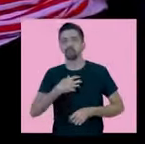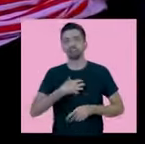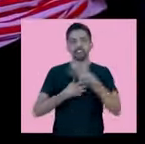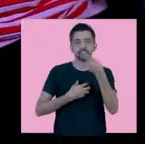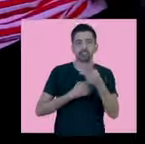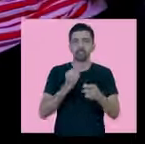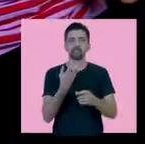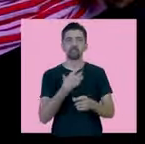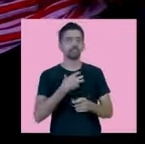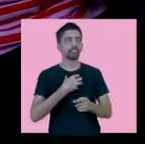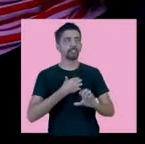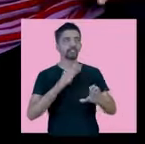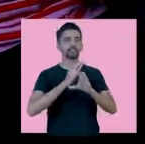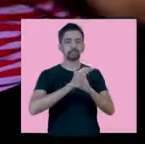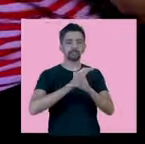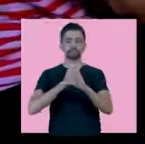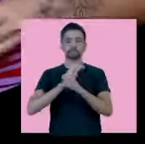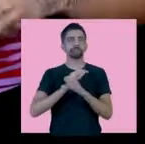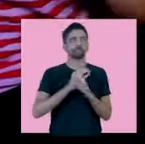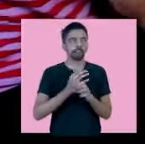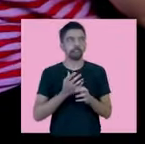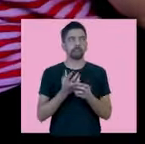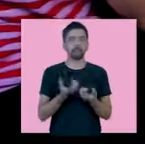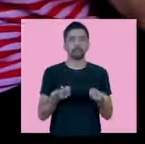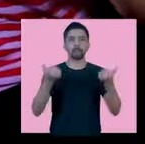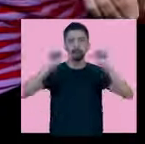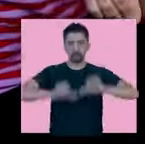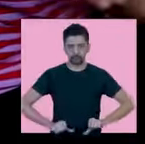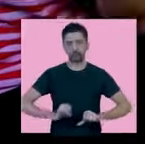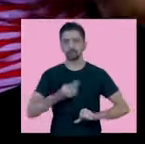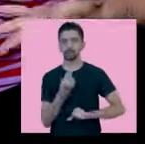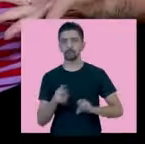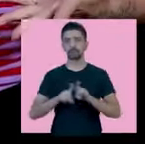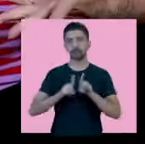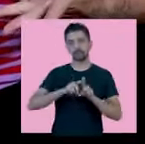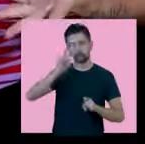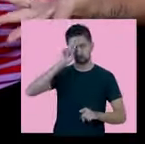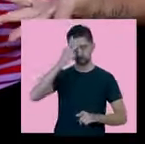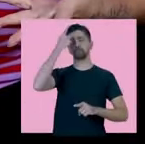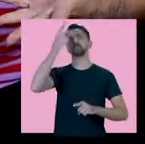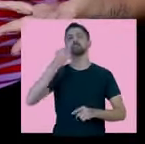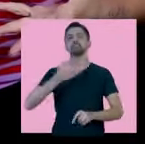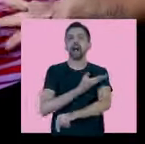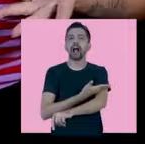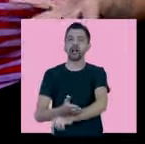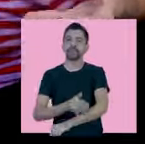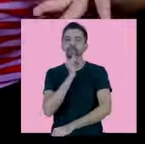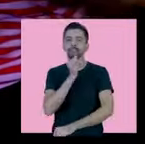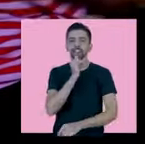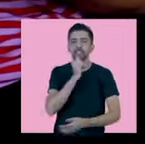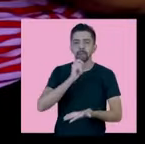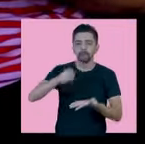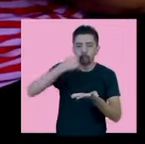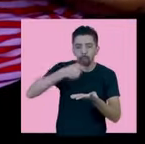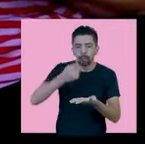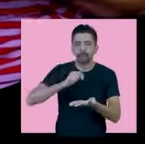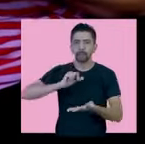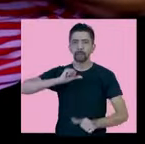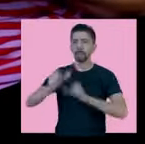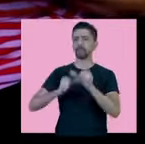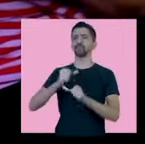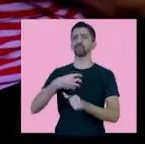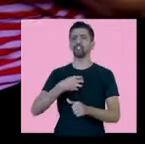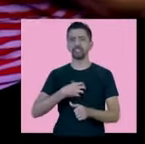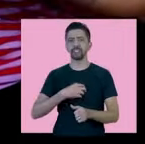como falam, na maneira de se comunicar. Algumas alterações súbitas de hábitos também podem chamar atenção, como, por exemplo, mudanças na alimentação,